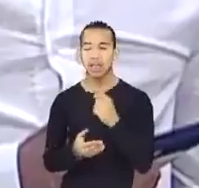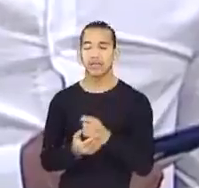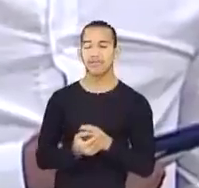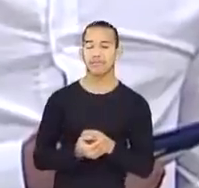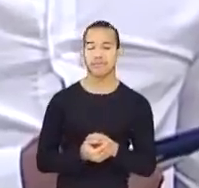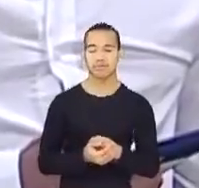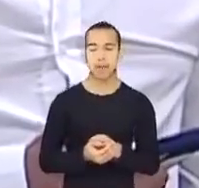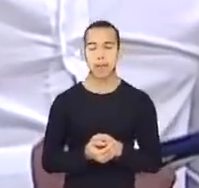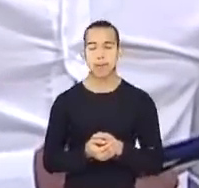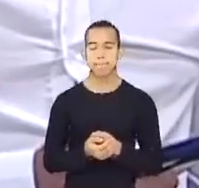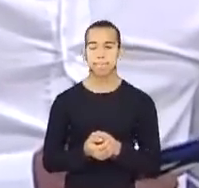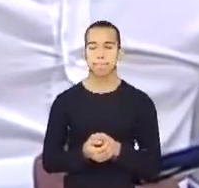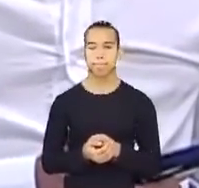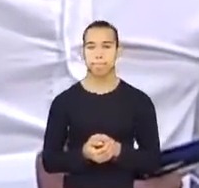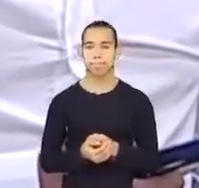porque